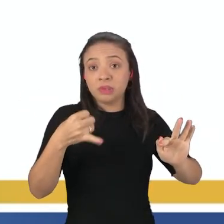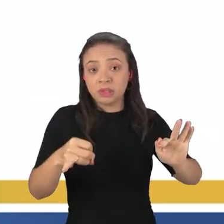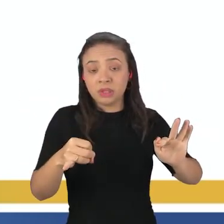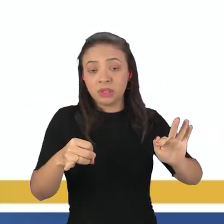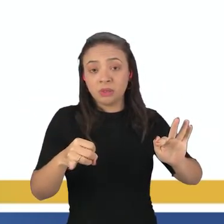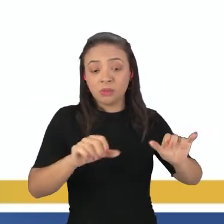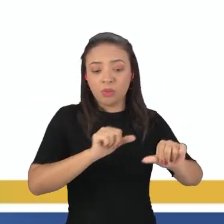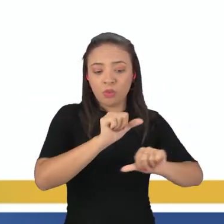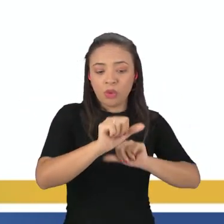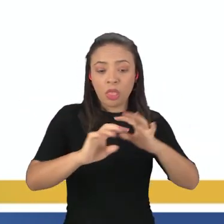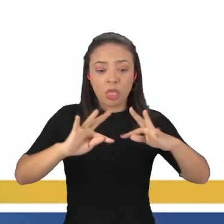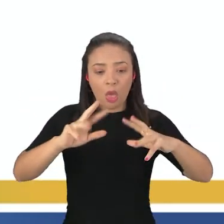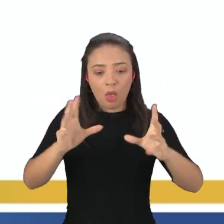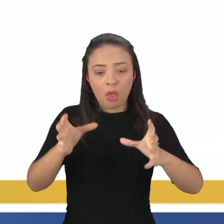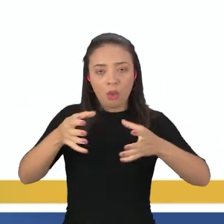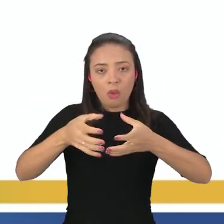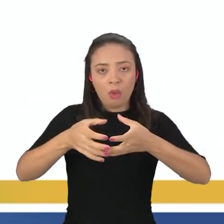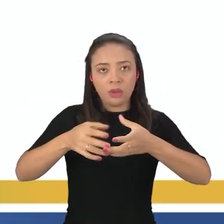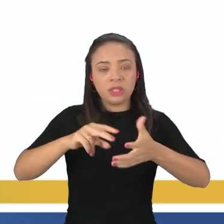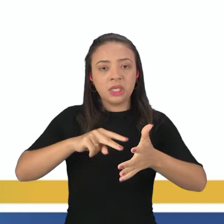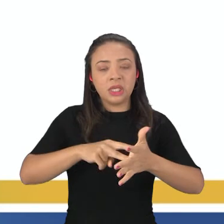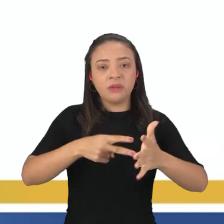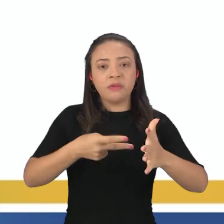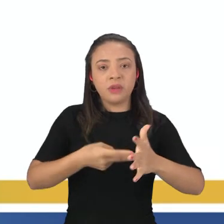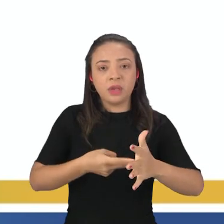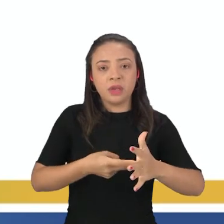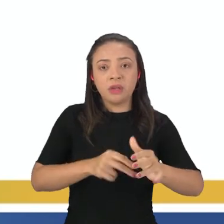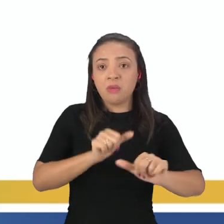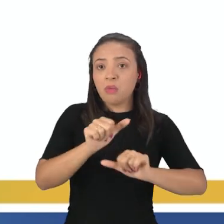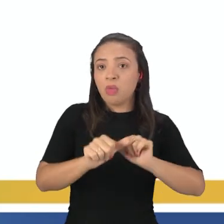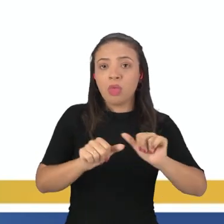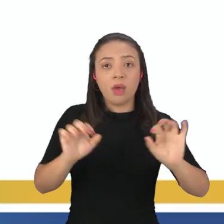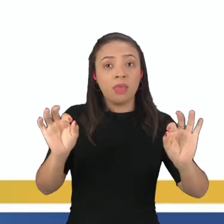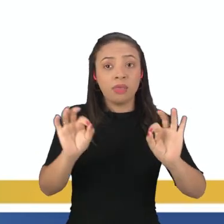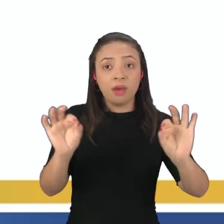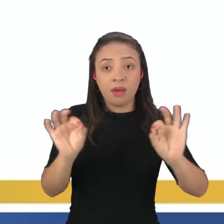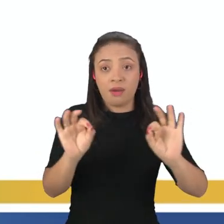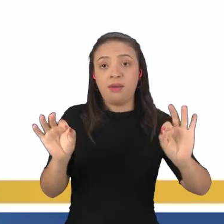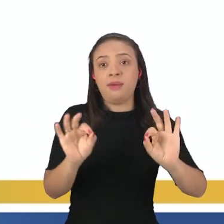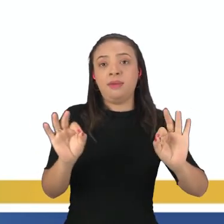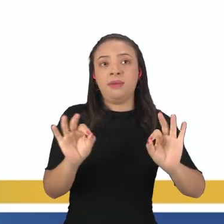para o plural, ela não vai sofrer